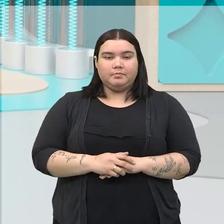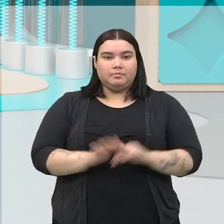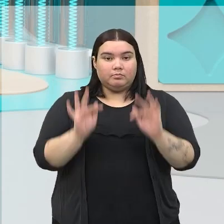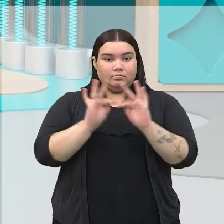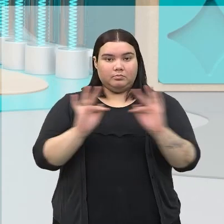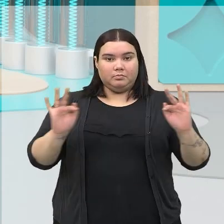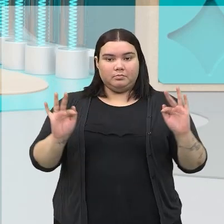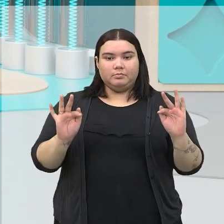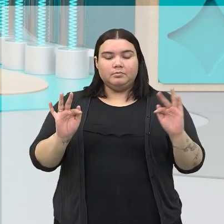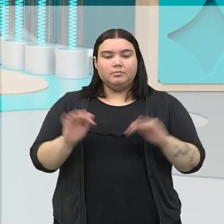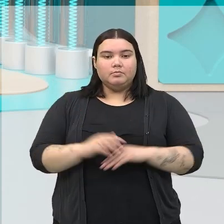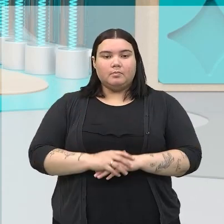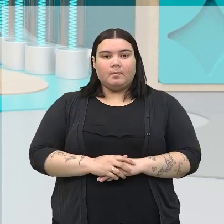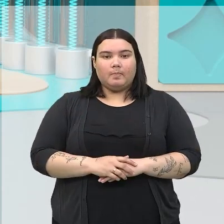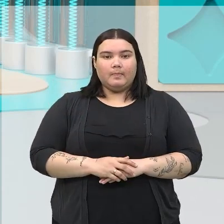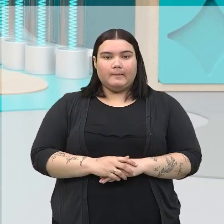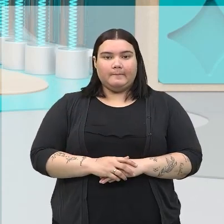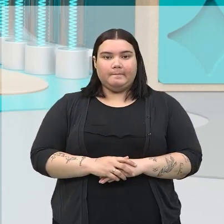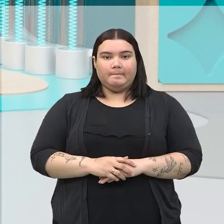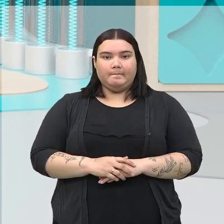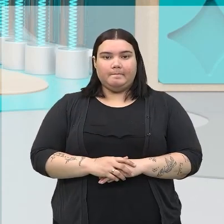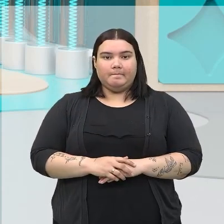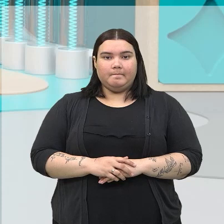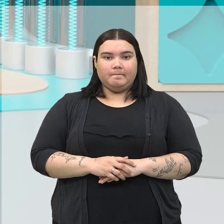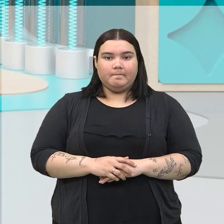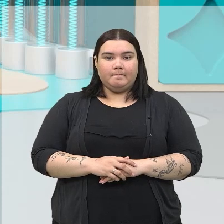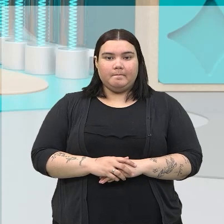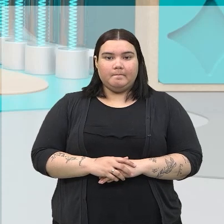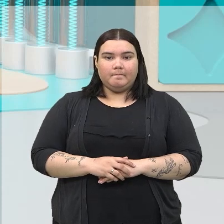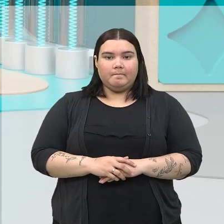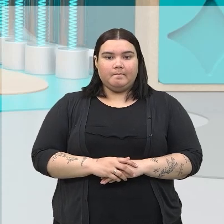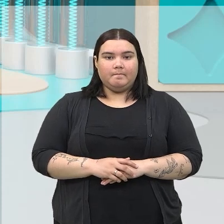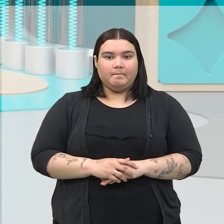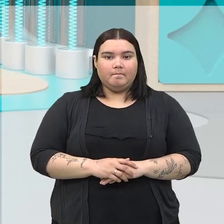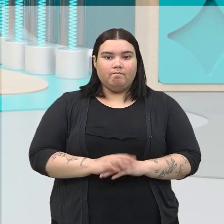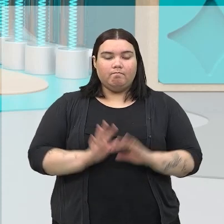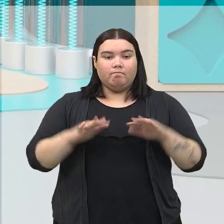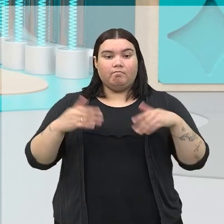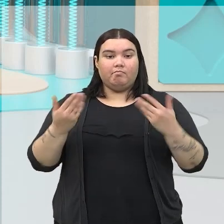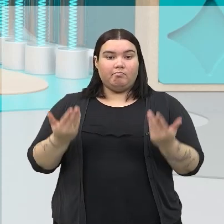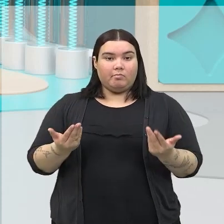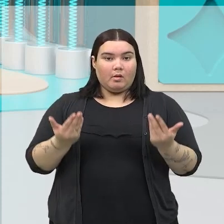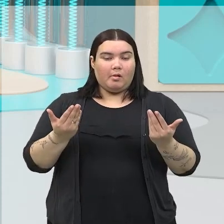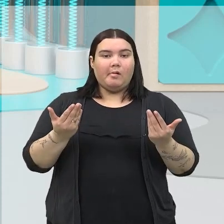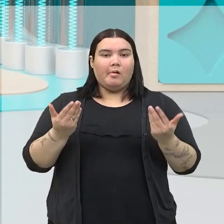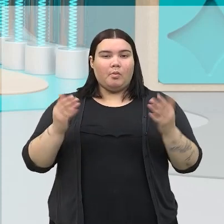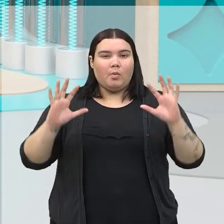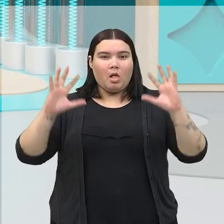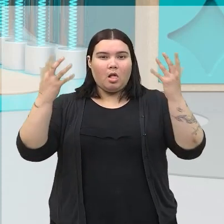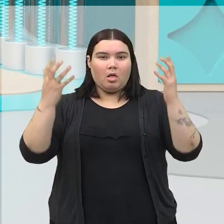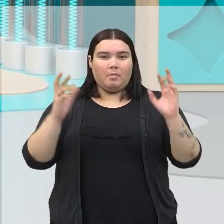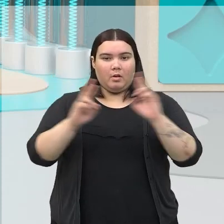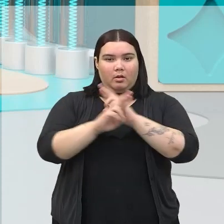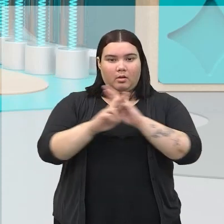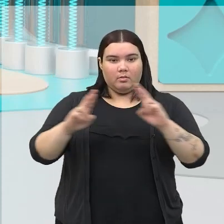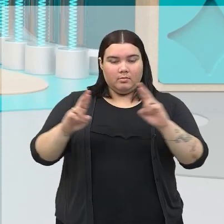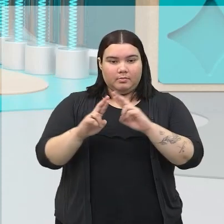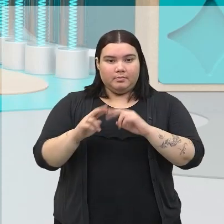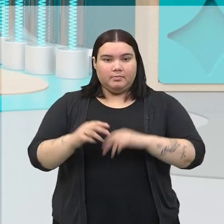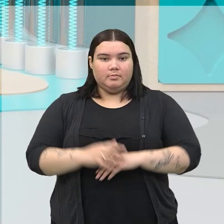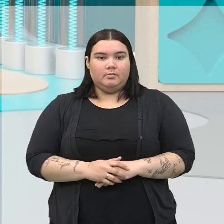snow tomorrow. It will snow tomorrow. Irá chover, irá